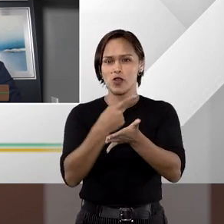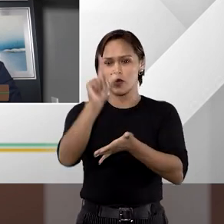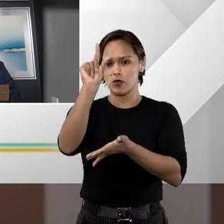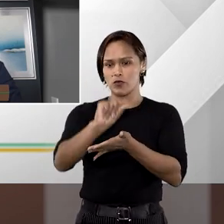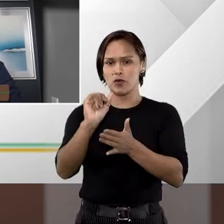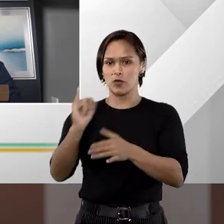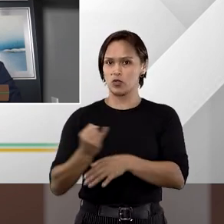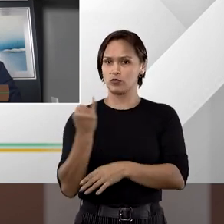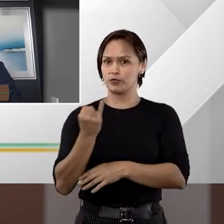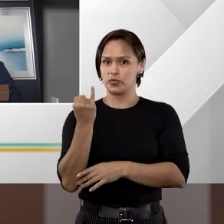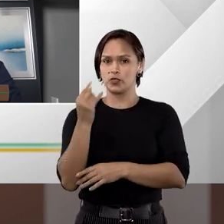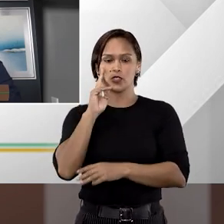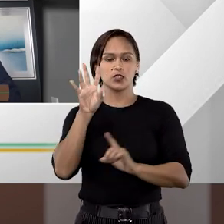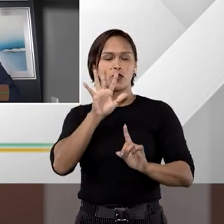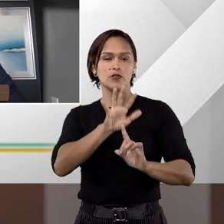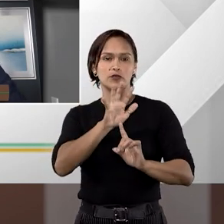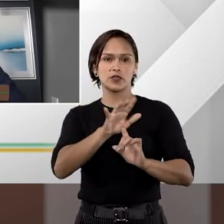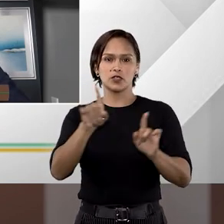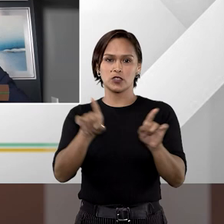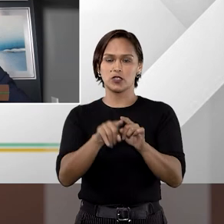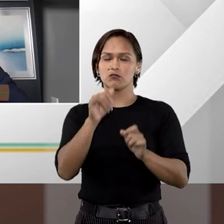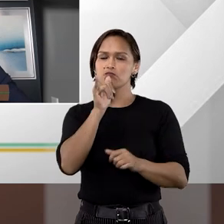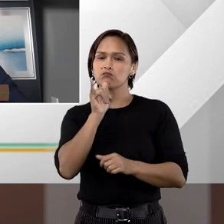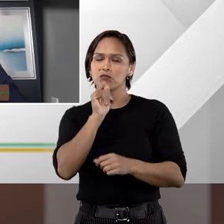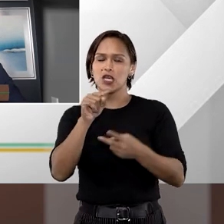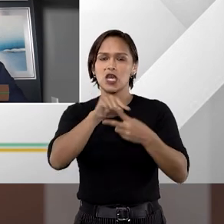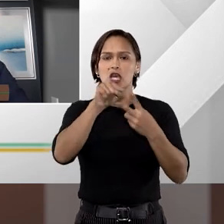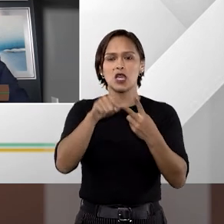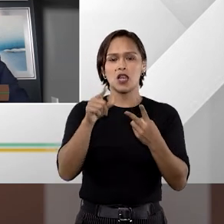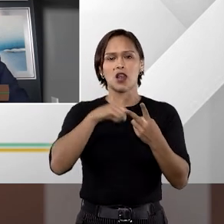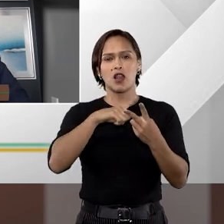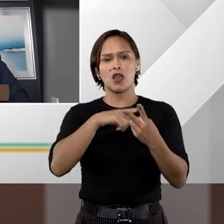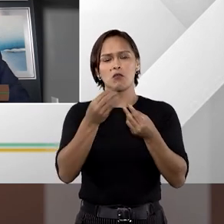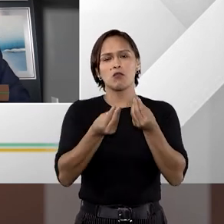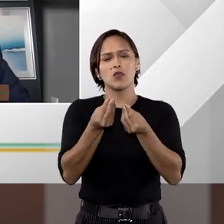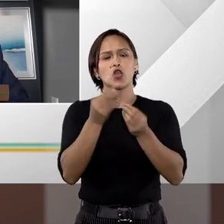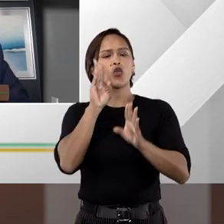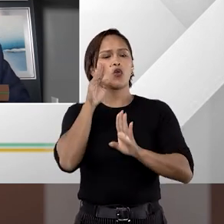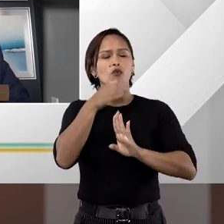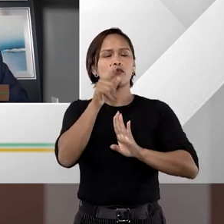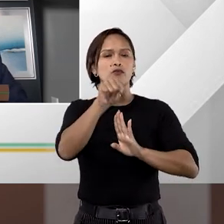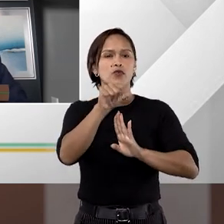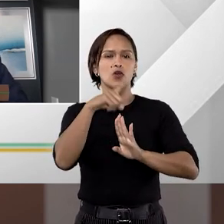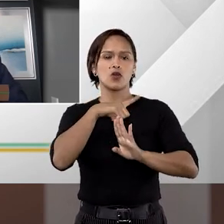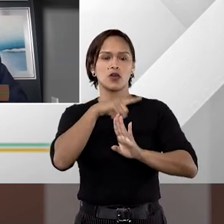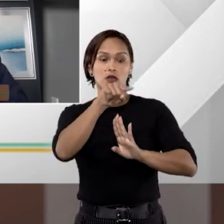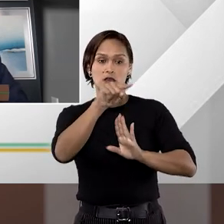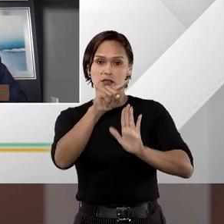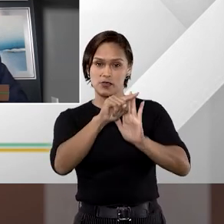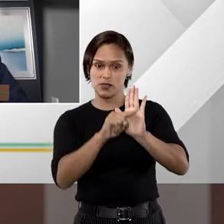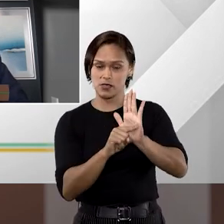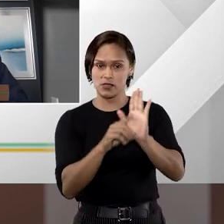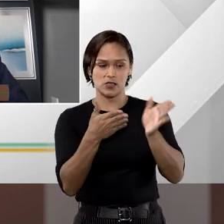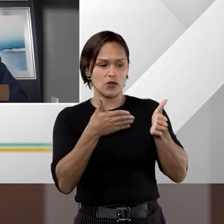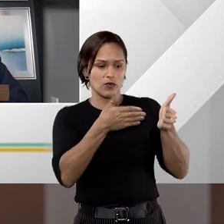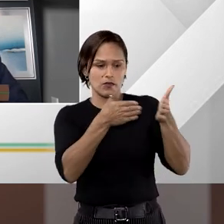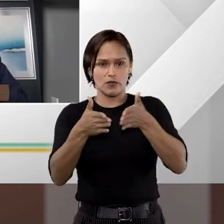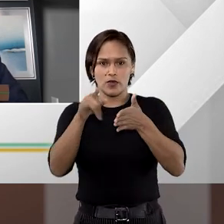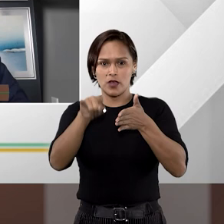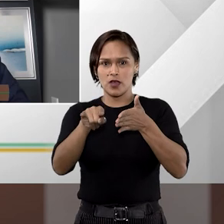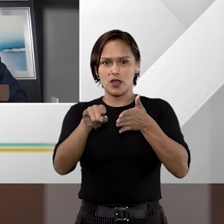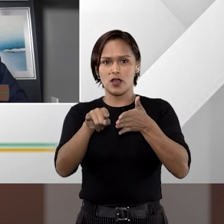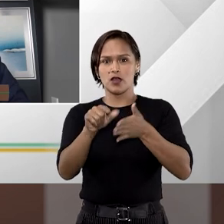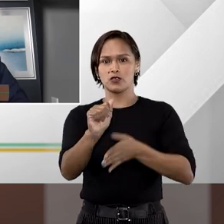penais de menor potencial ofensivo citando exemplos e também Qual o objetivo de quem estas sejam